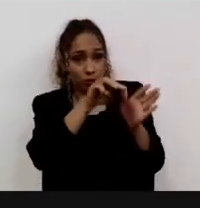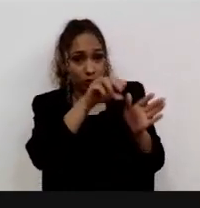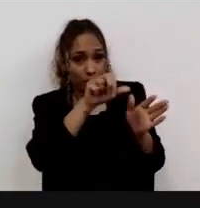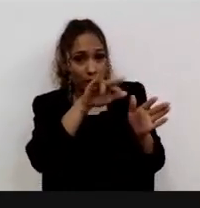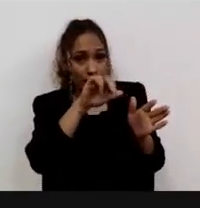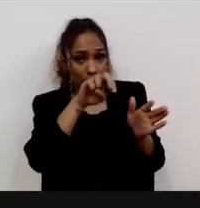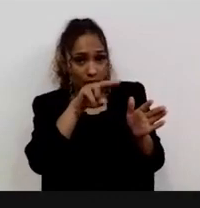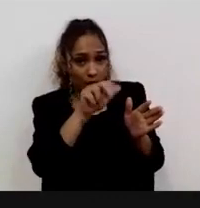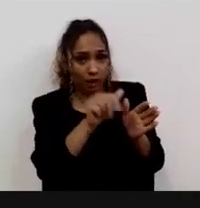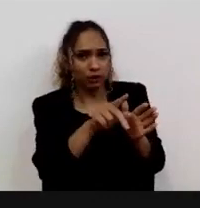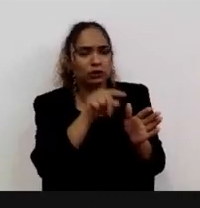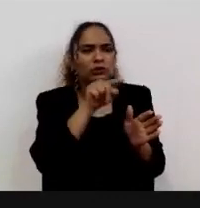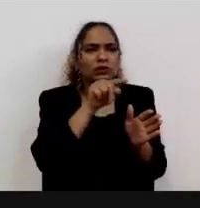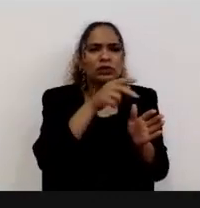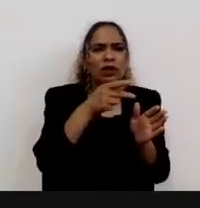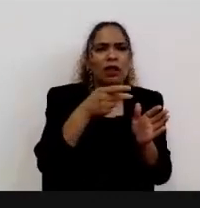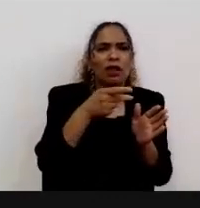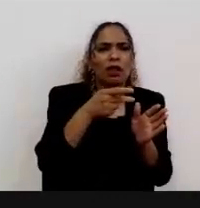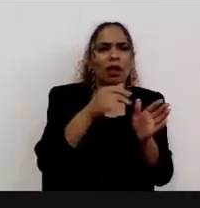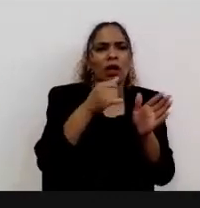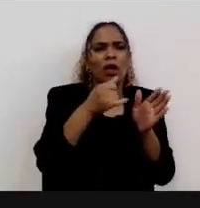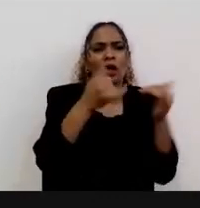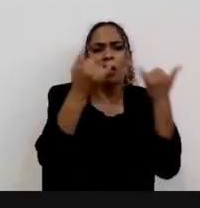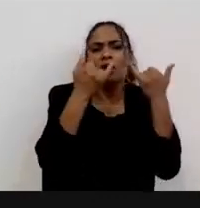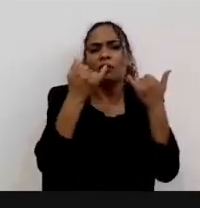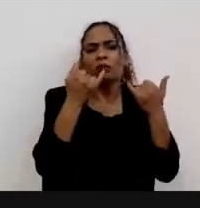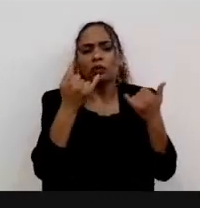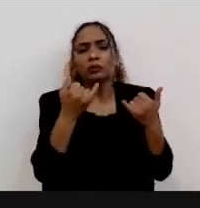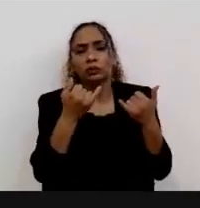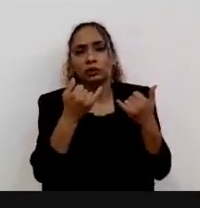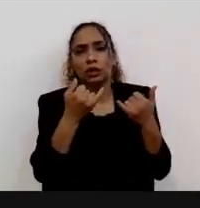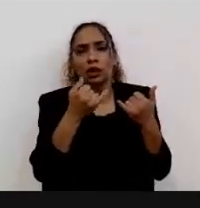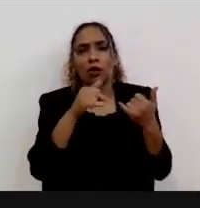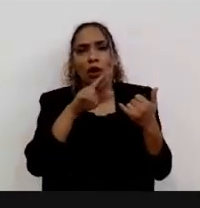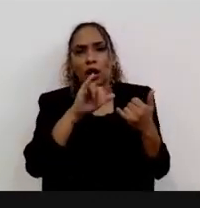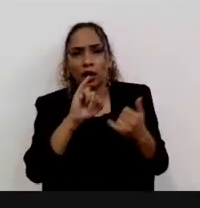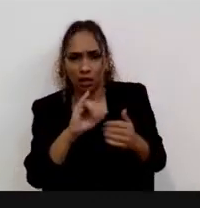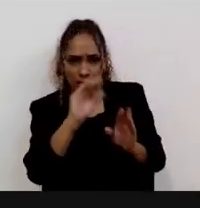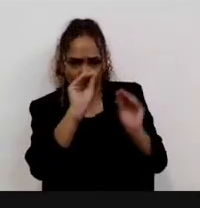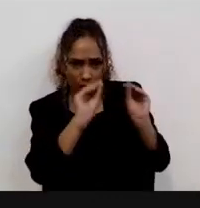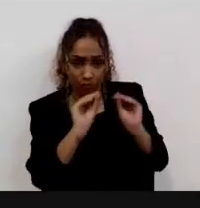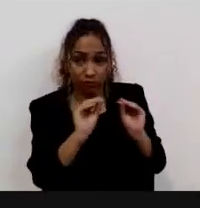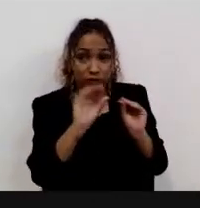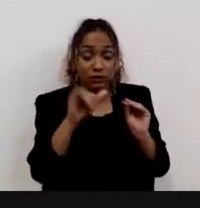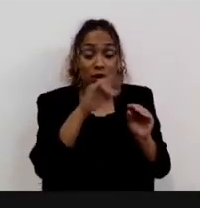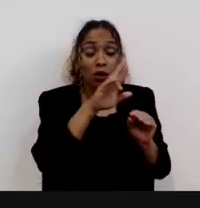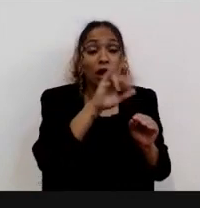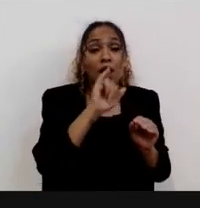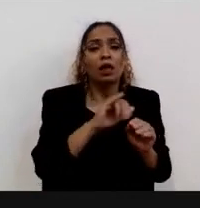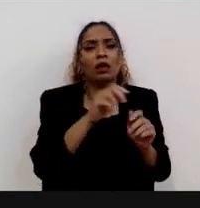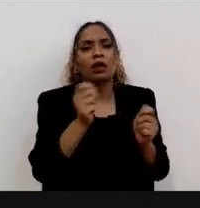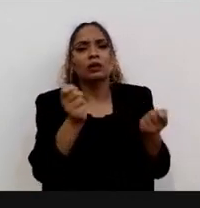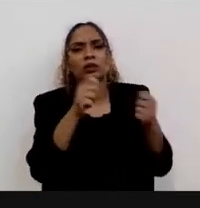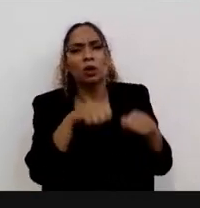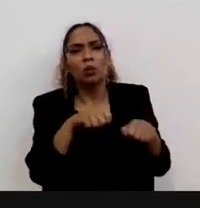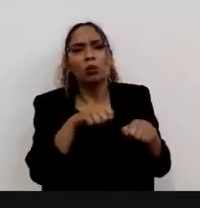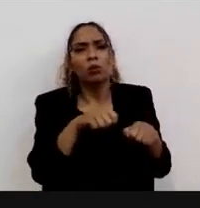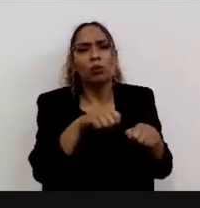Você menciona vários tipos de informação que poderiam povoar o RI. Entretanto, os RIs são adequados para